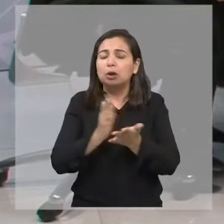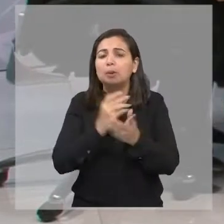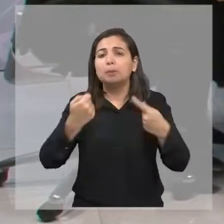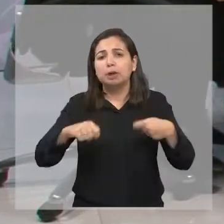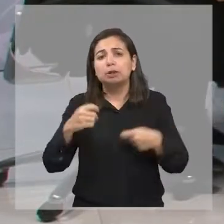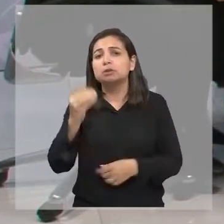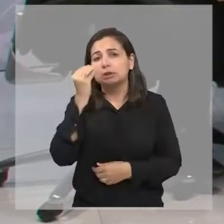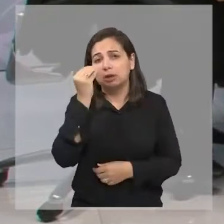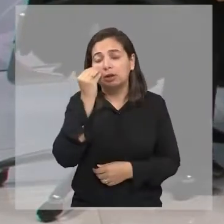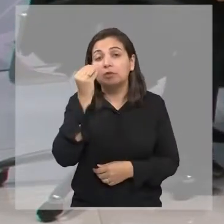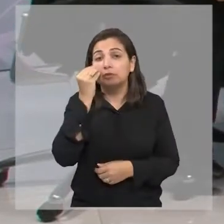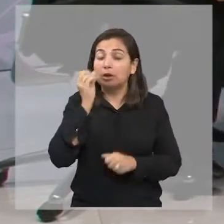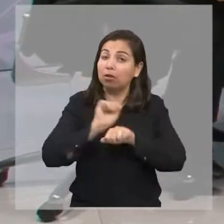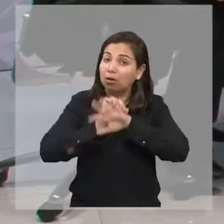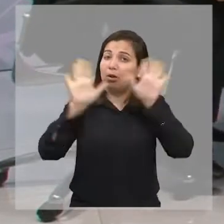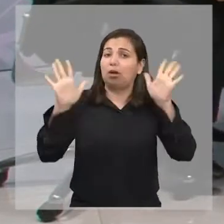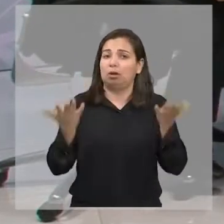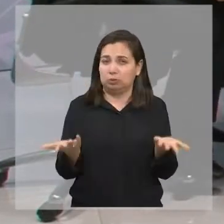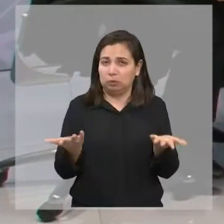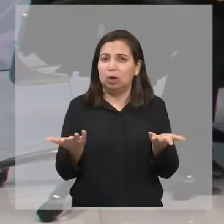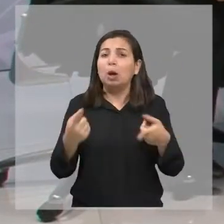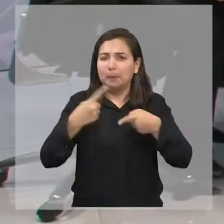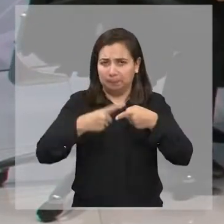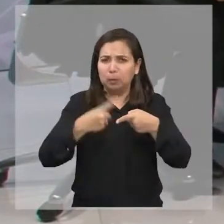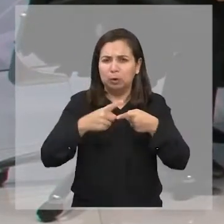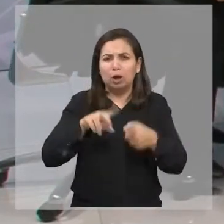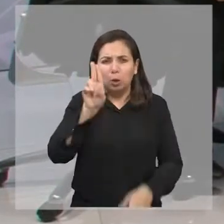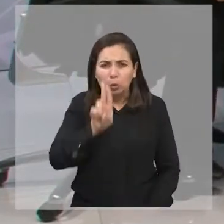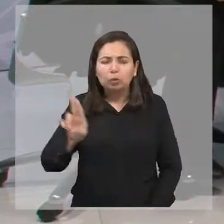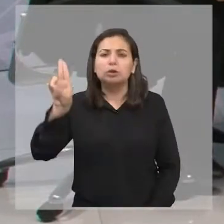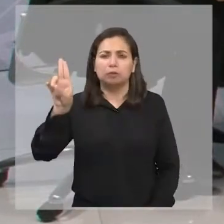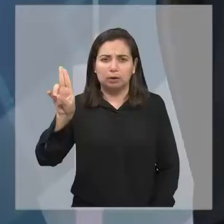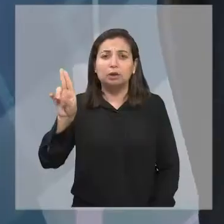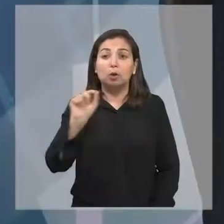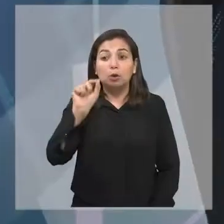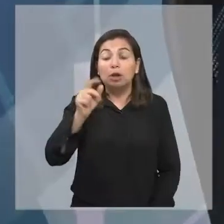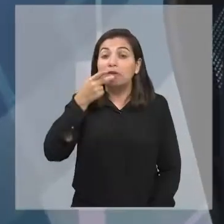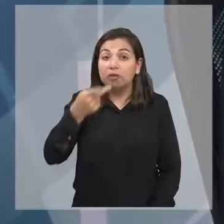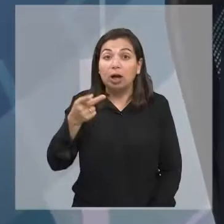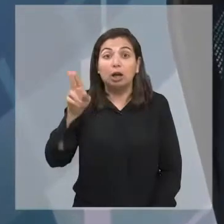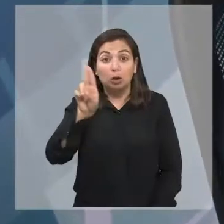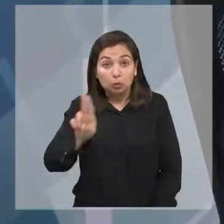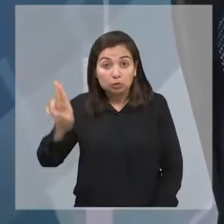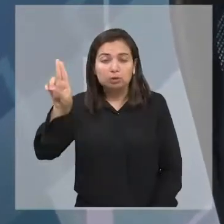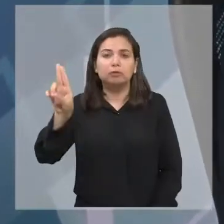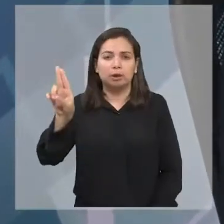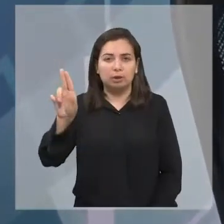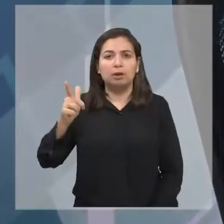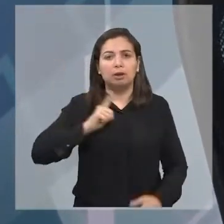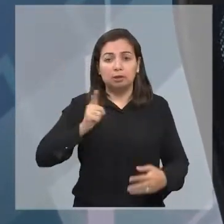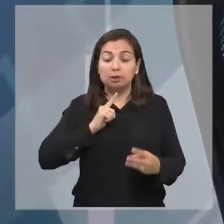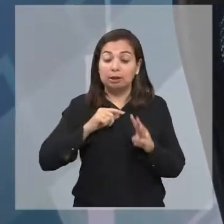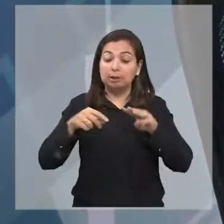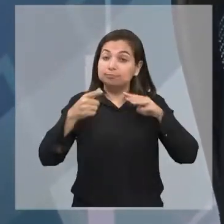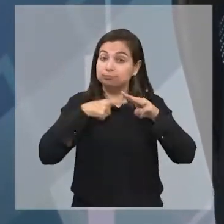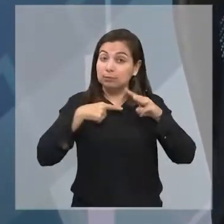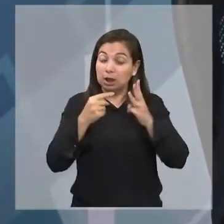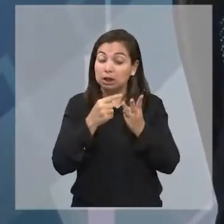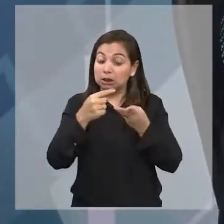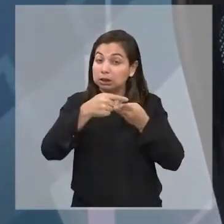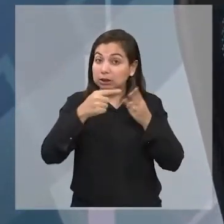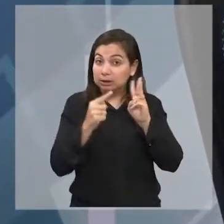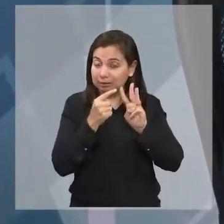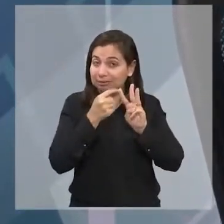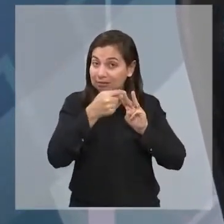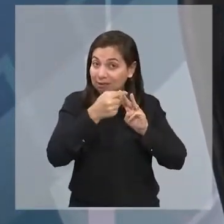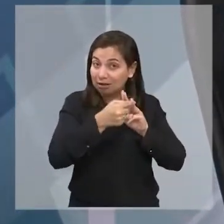voucher. Com voucher mais da clareza. educação. Primeiro, Milton Friedman é o a prêmio universidade, quando se fala em universidade, a gente precisa falar de um tripé. Ensino, pesquisa e extensão.